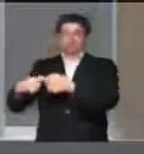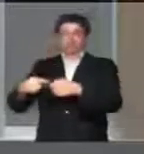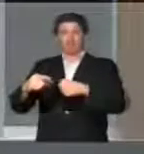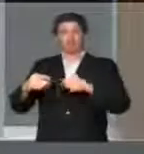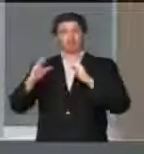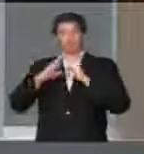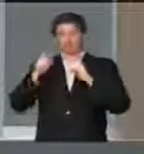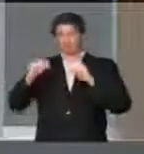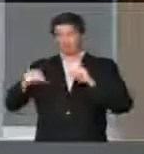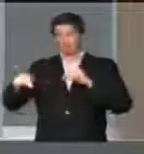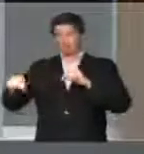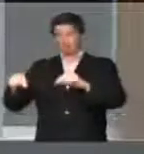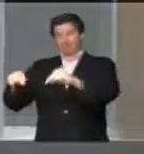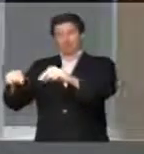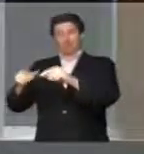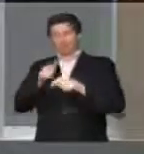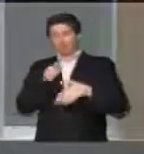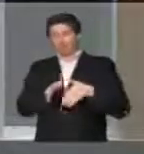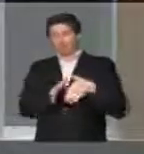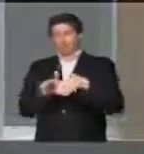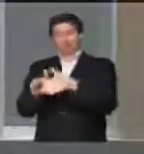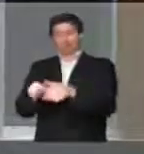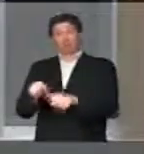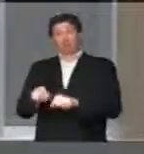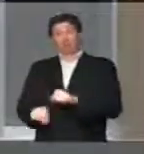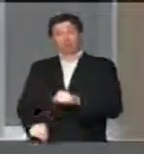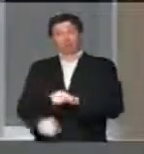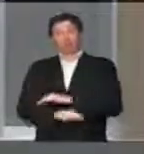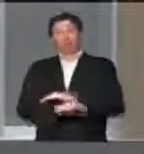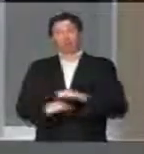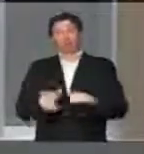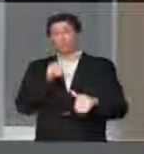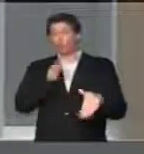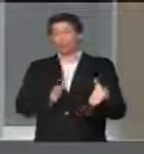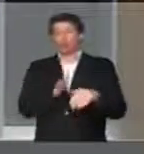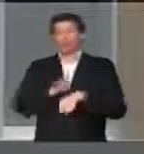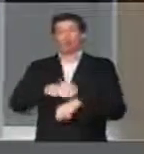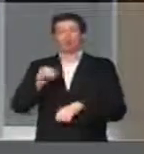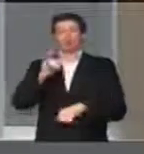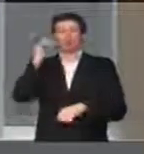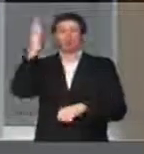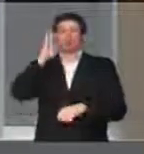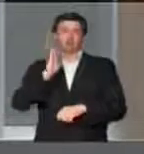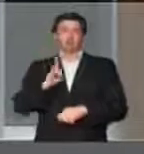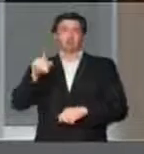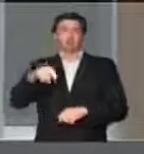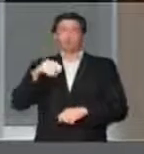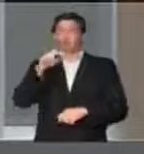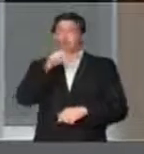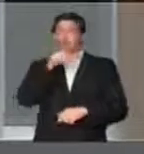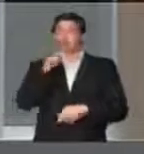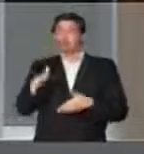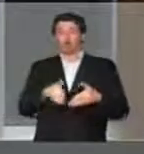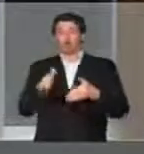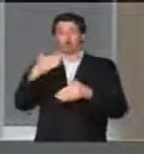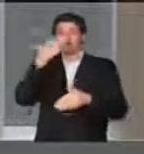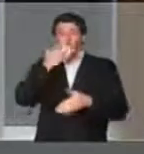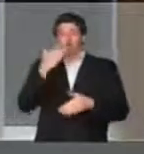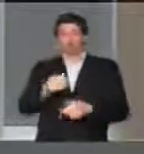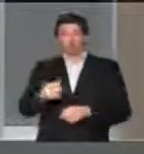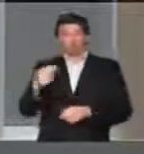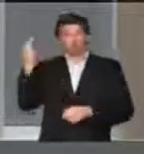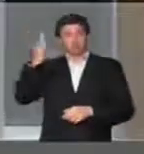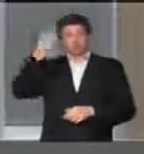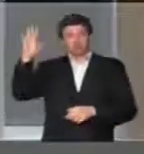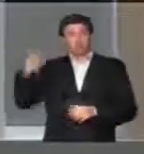que fosse matar um dos rios mais importantes do Brasil, que é o Rio Doce. Não se